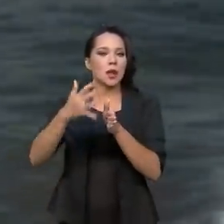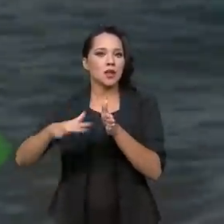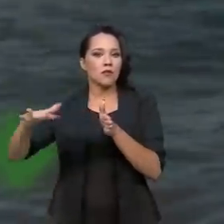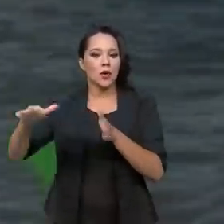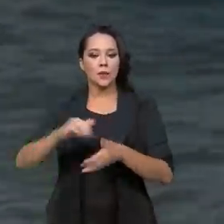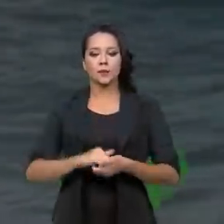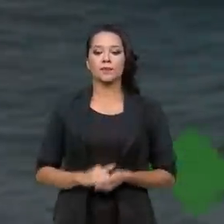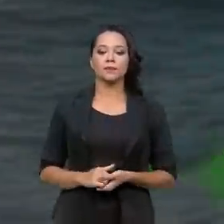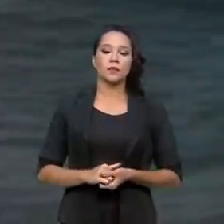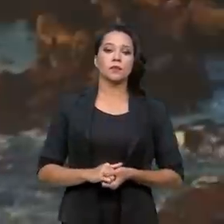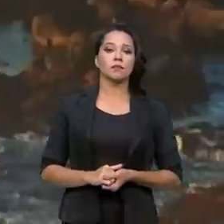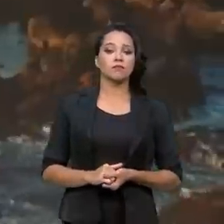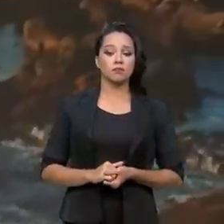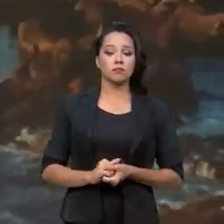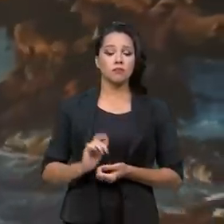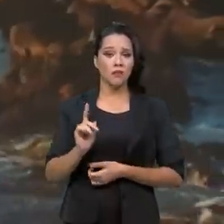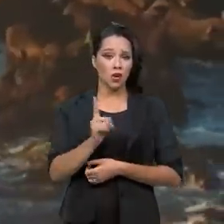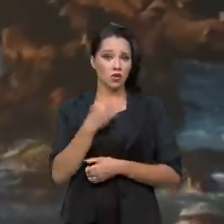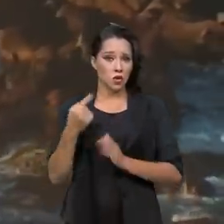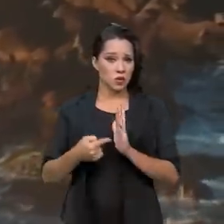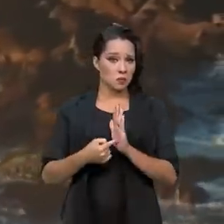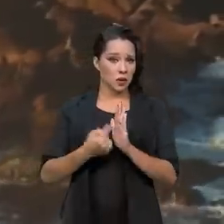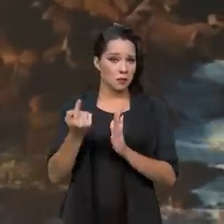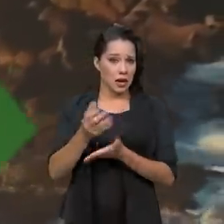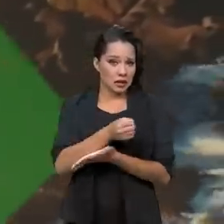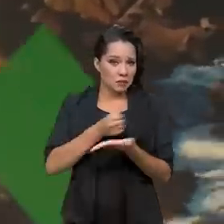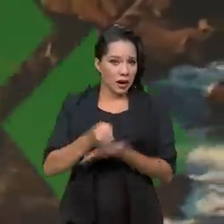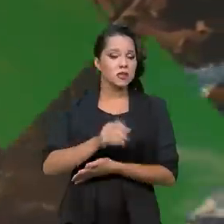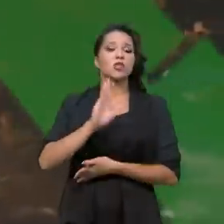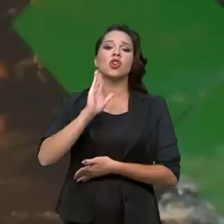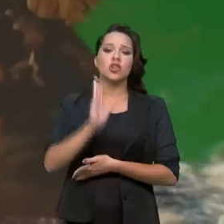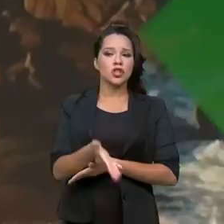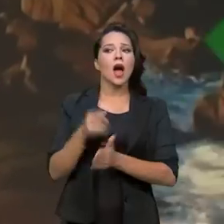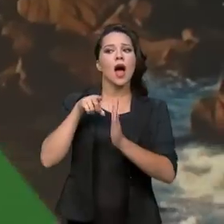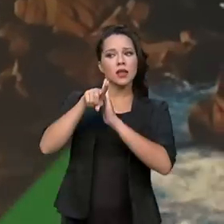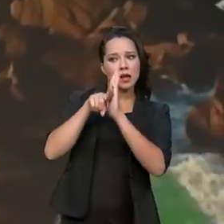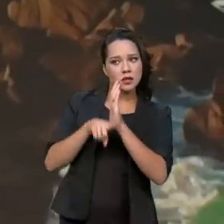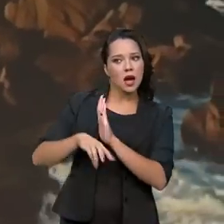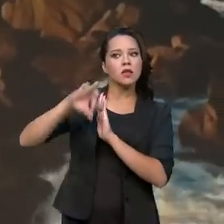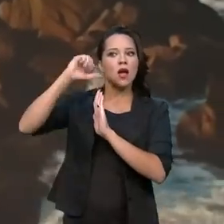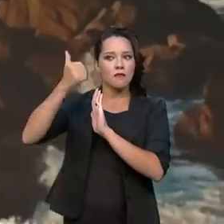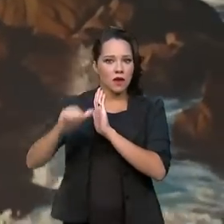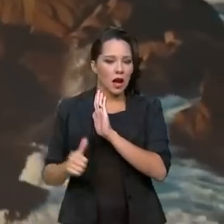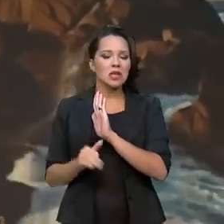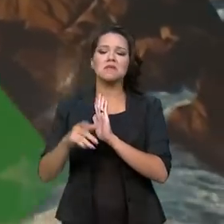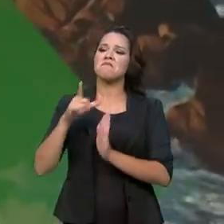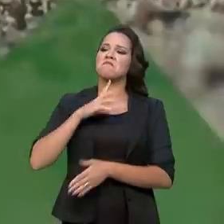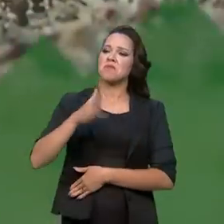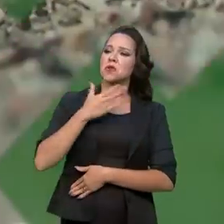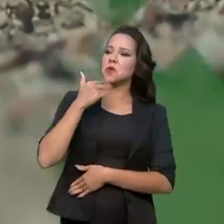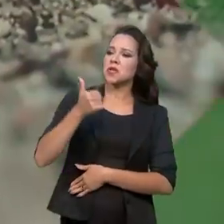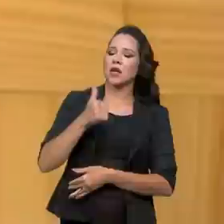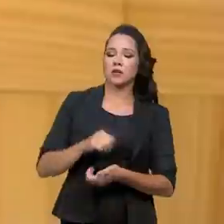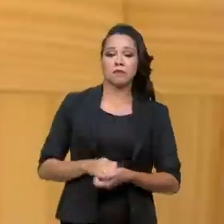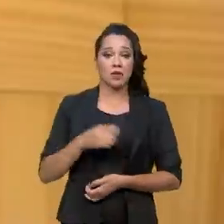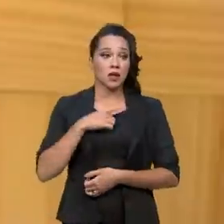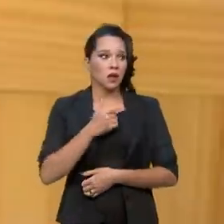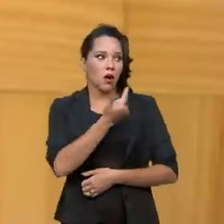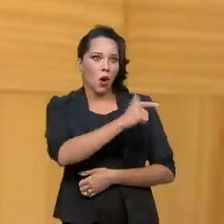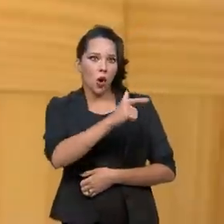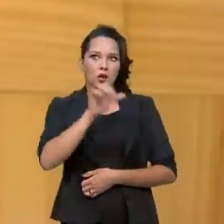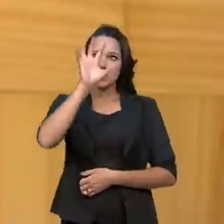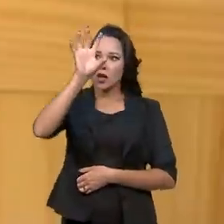Continental. Os nossos primeiros pleitos já foram avaliados e nós tivemos sucesso, e existem